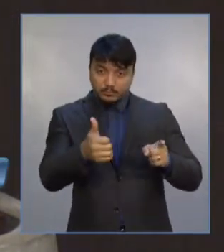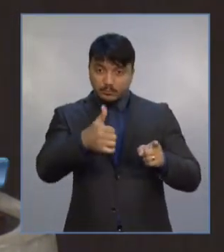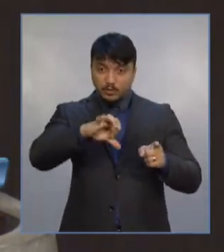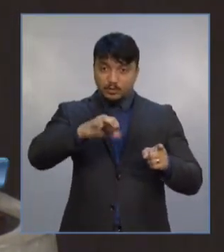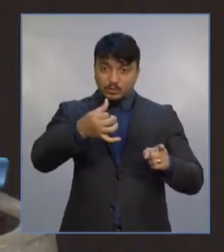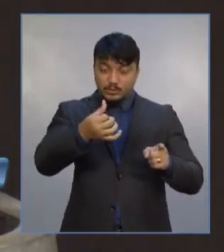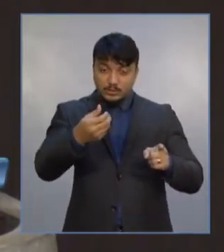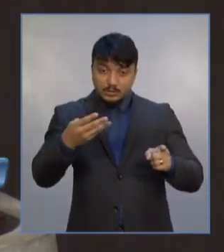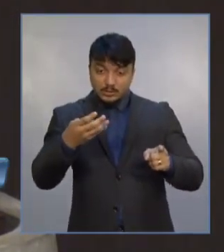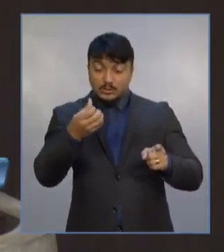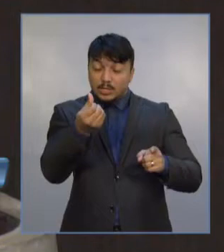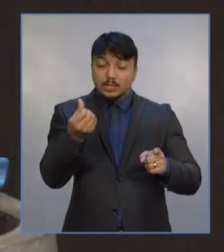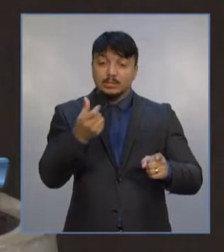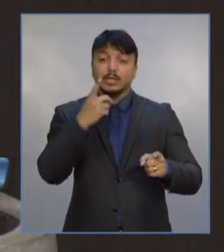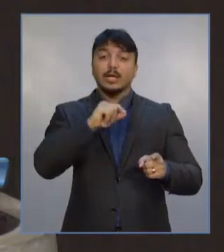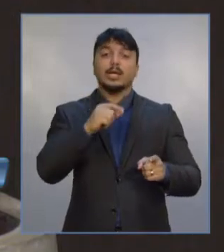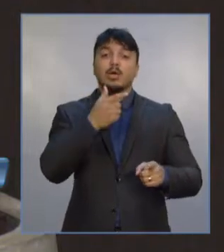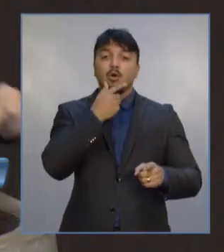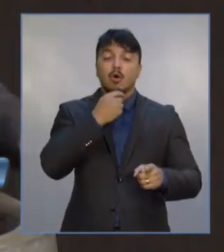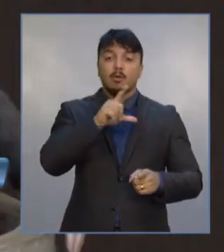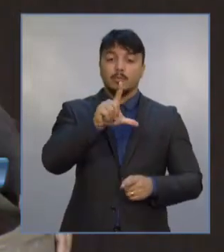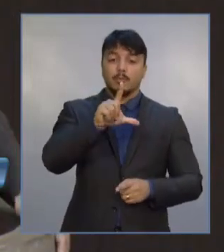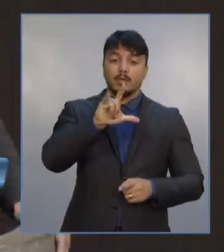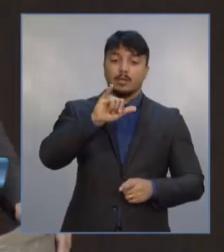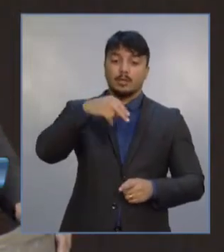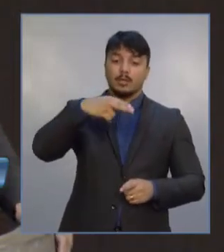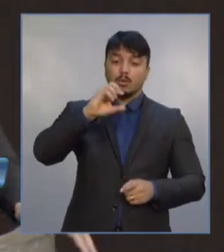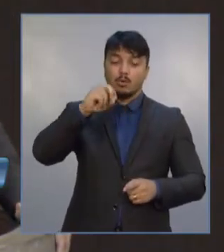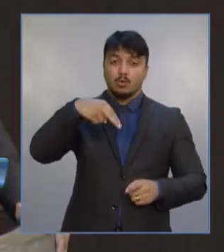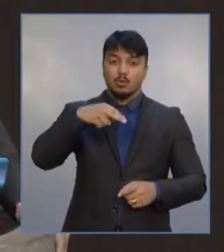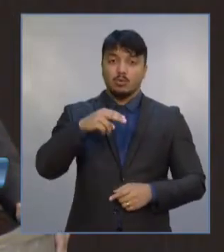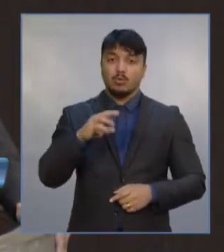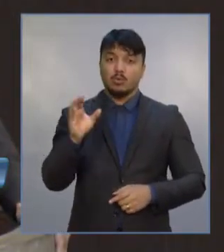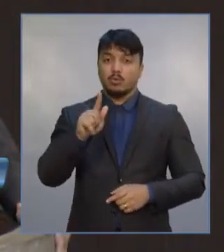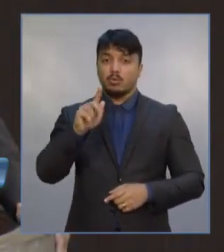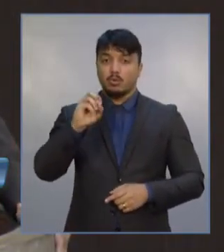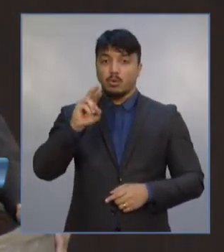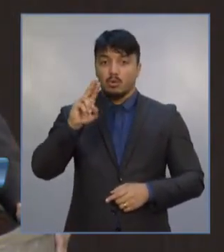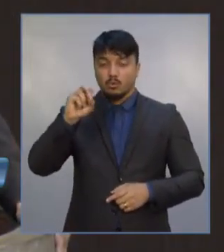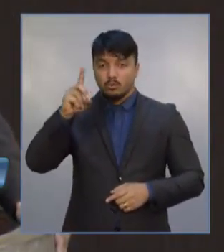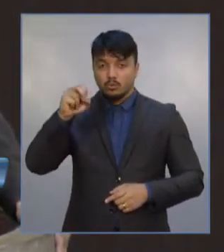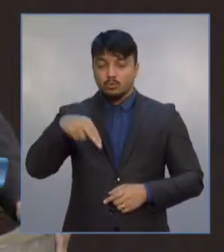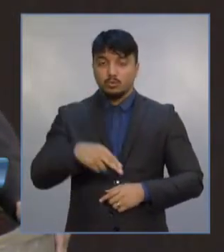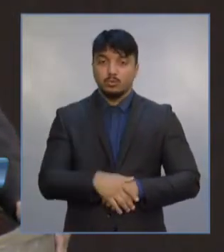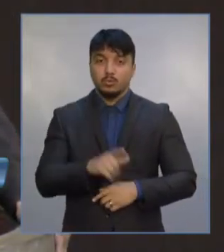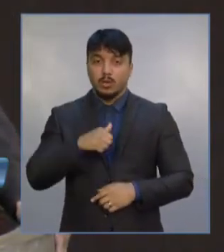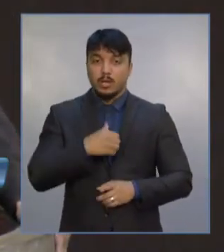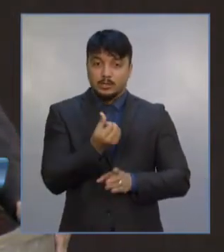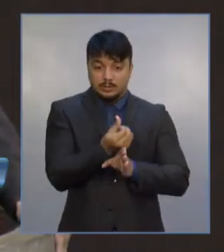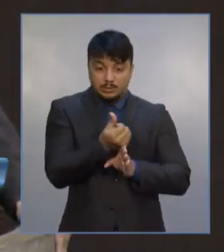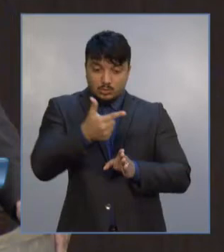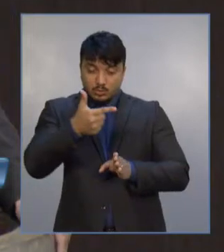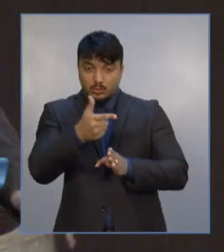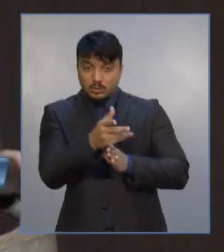norte-americano no Brasil era Lincoln Gordon. O seu adido militar era Vernon Walters, de 62 a 67.